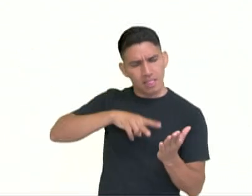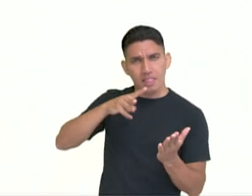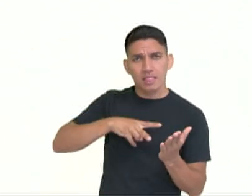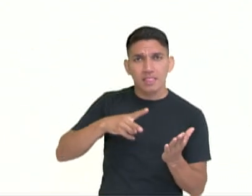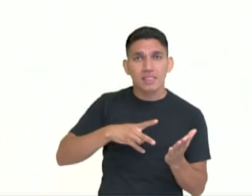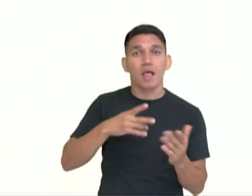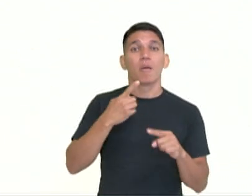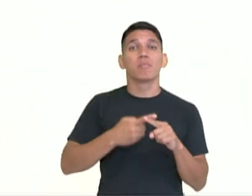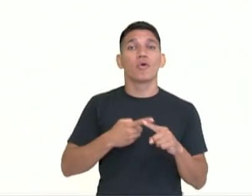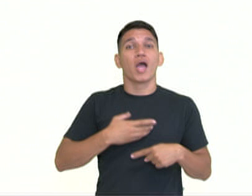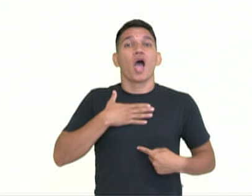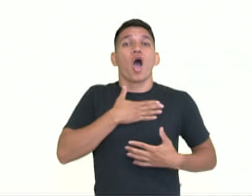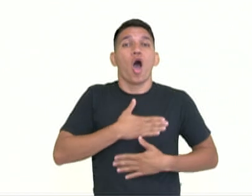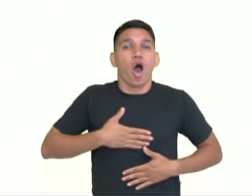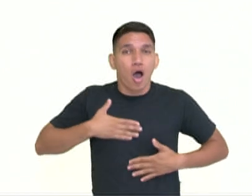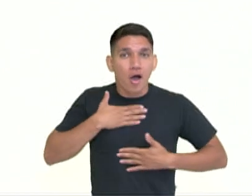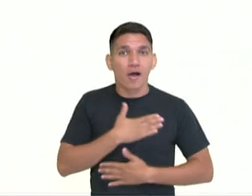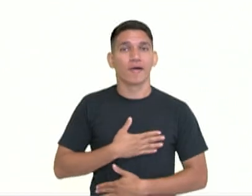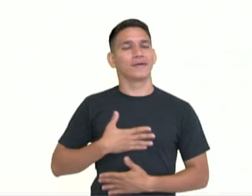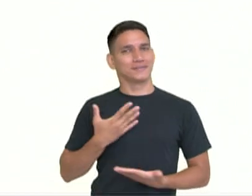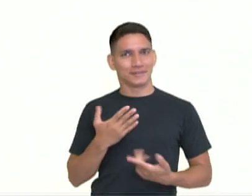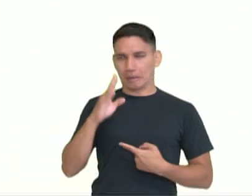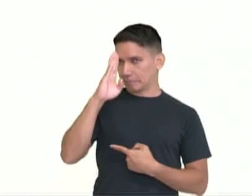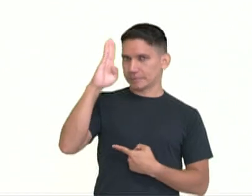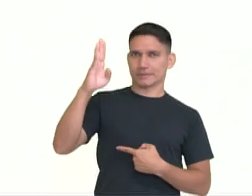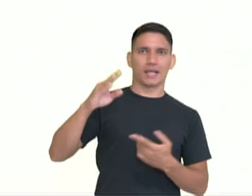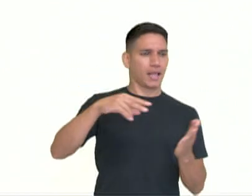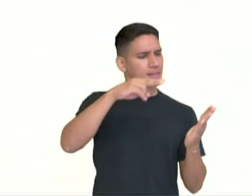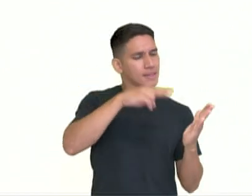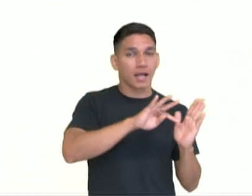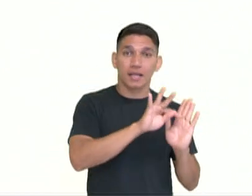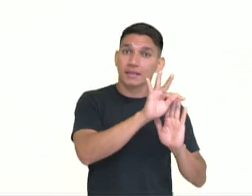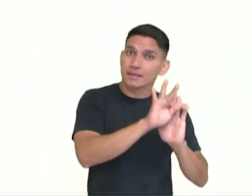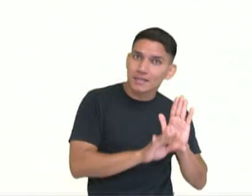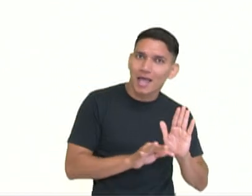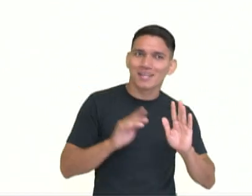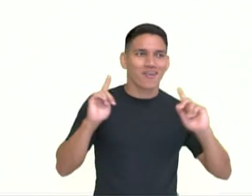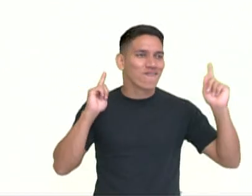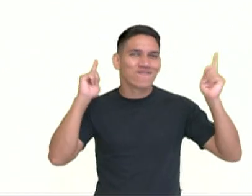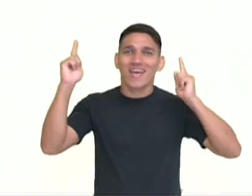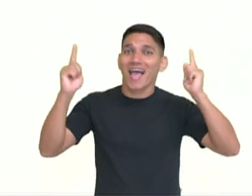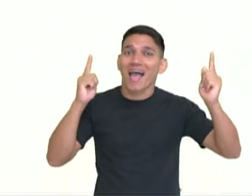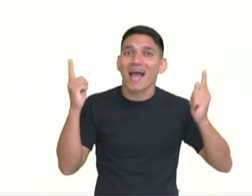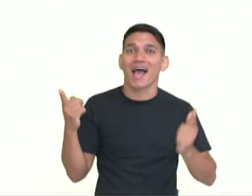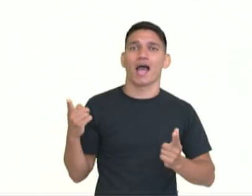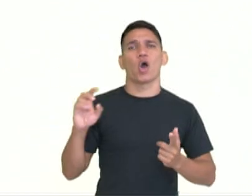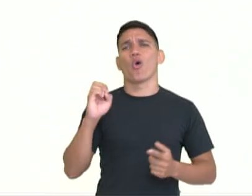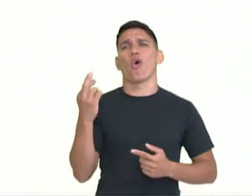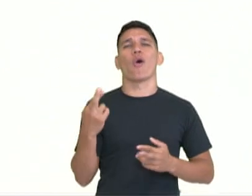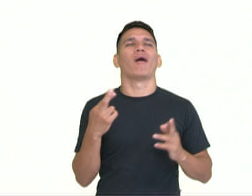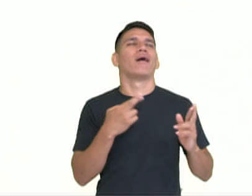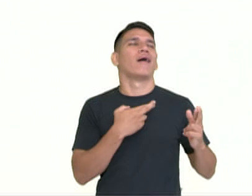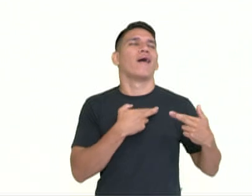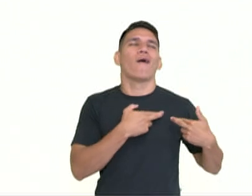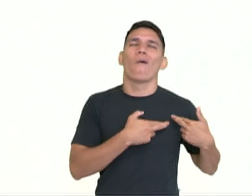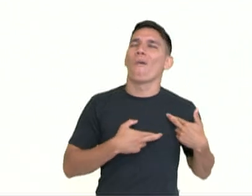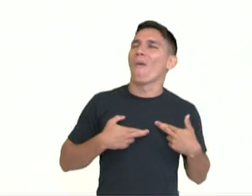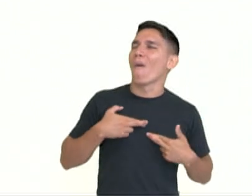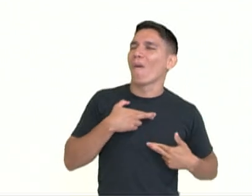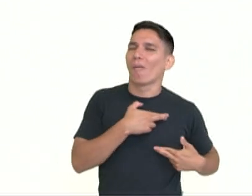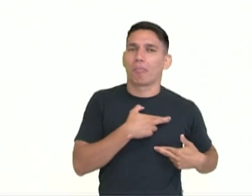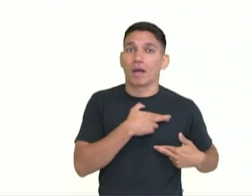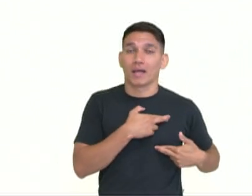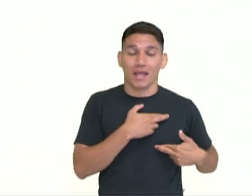por prazer, principalmente textos de aventura, os romances em geral, eles te levam para um